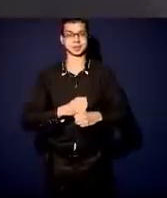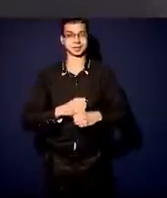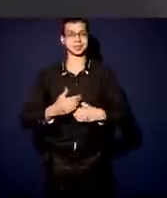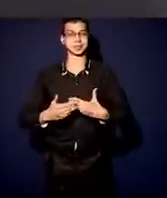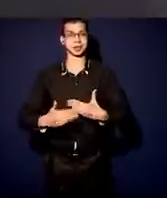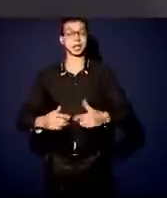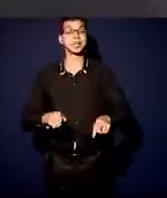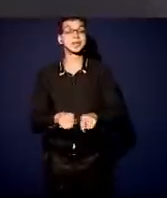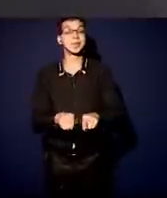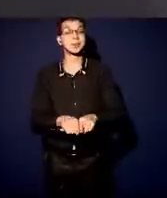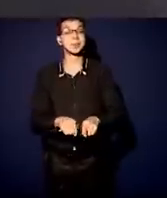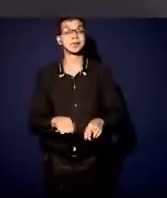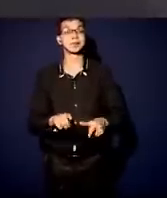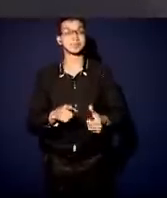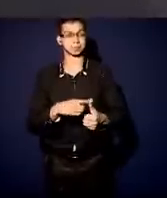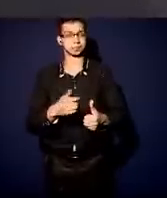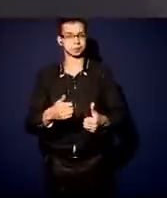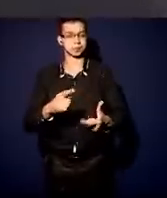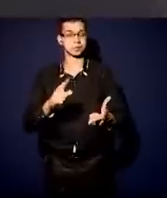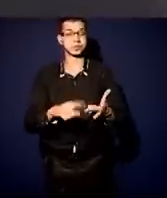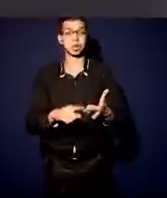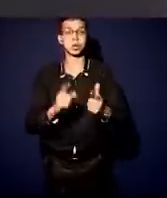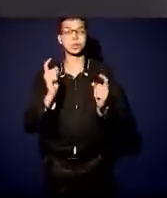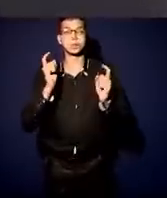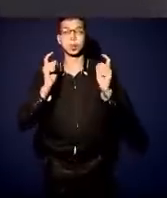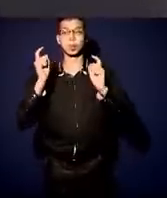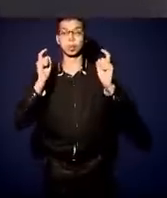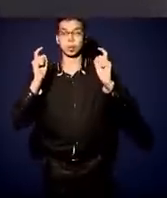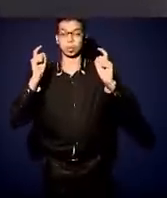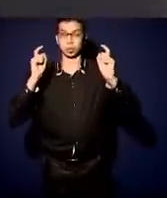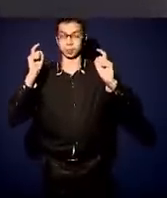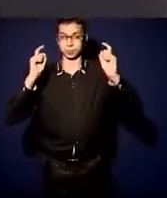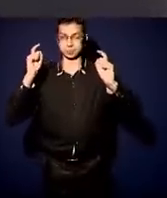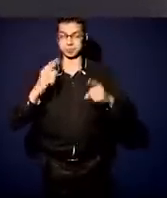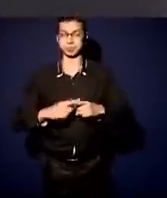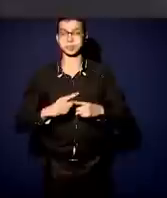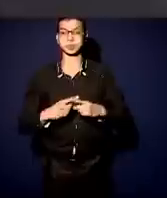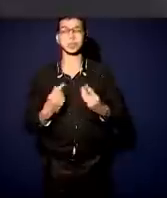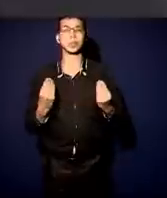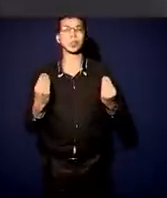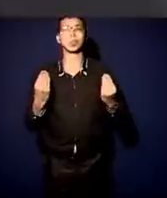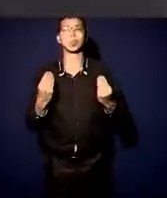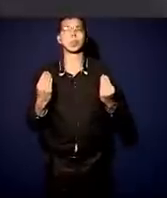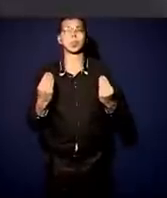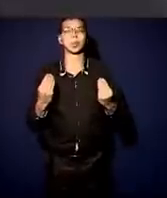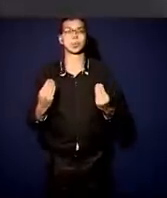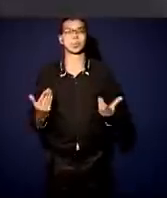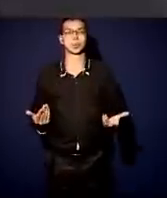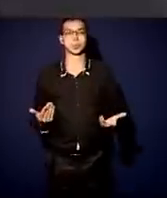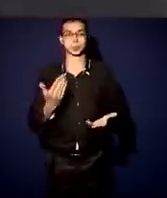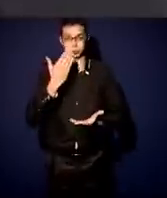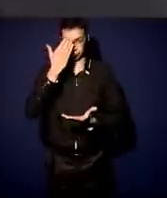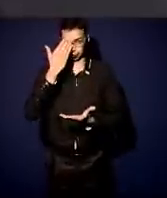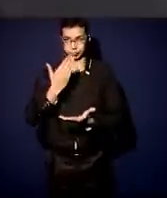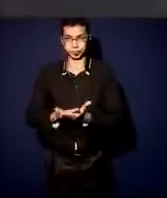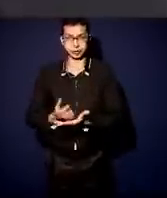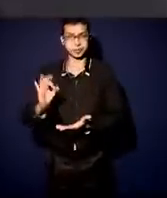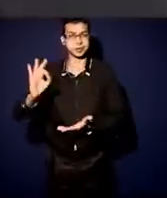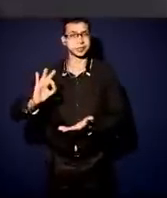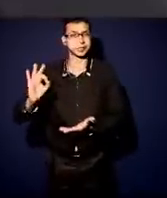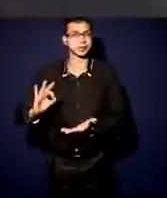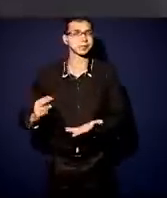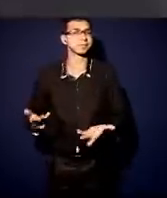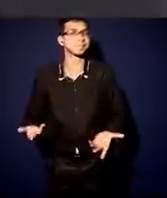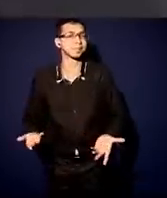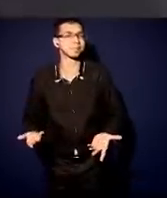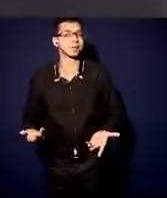tem uma segunda preocupação é com incrível e qual é o grau de credibilidade que um